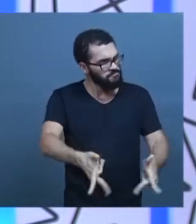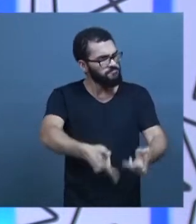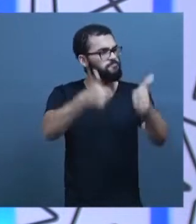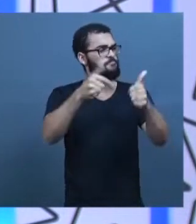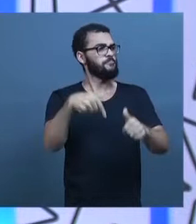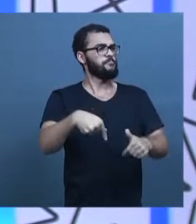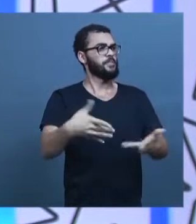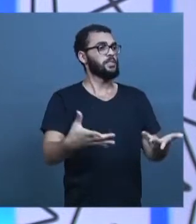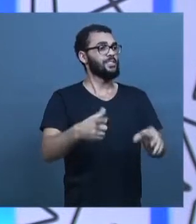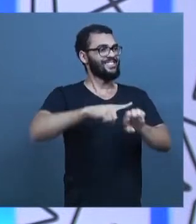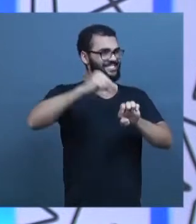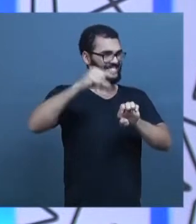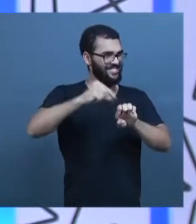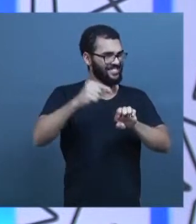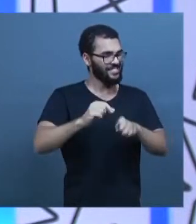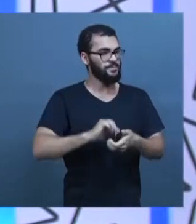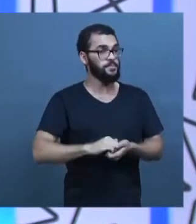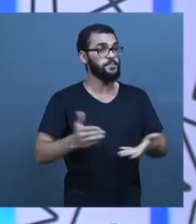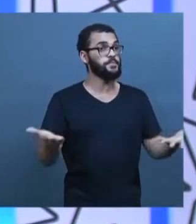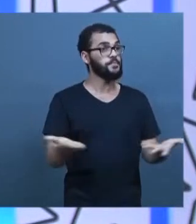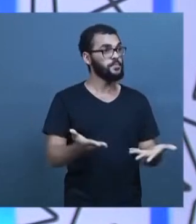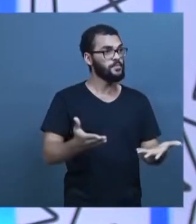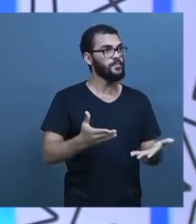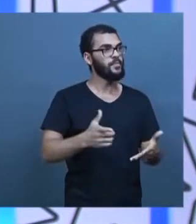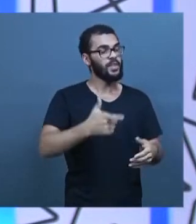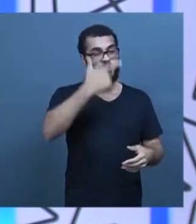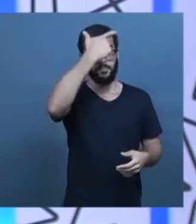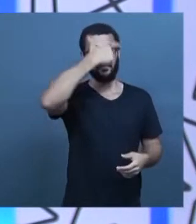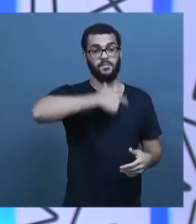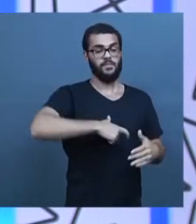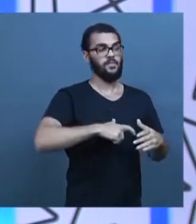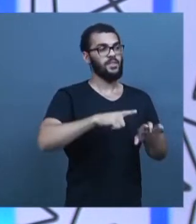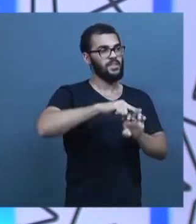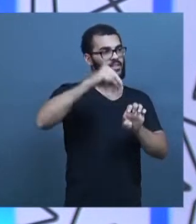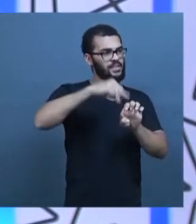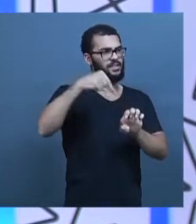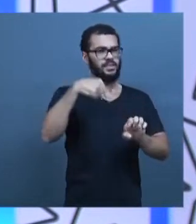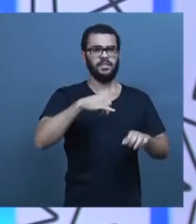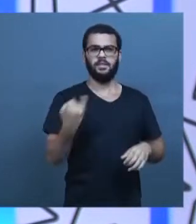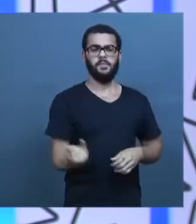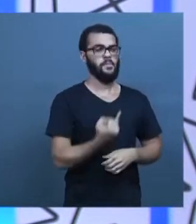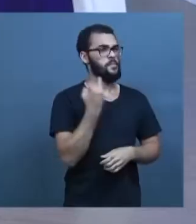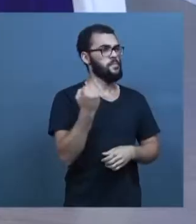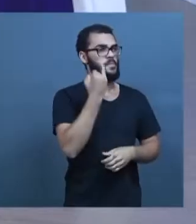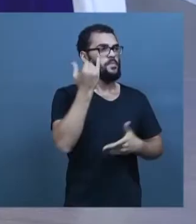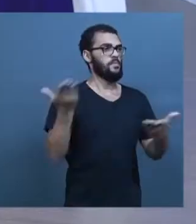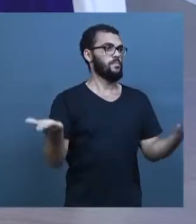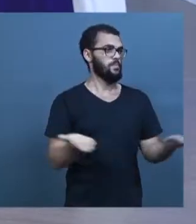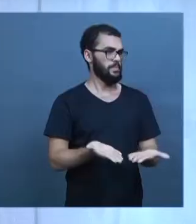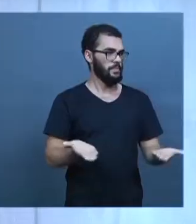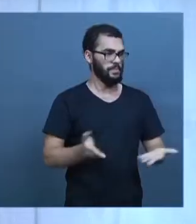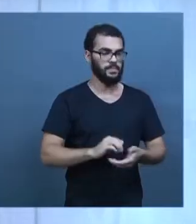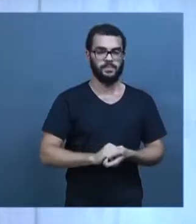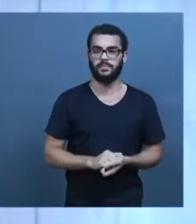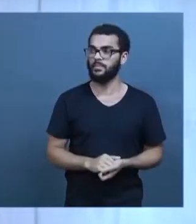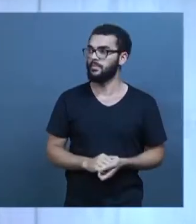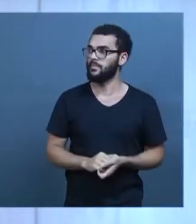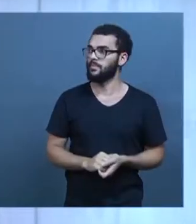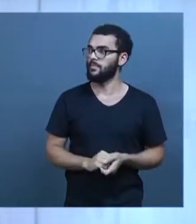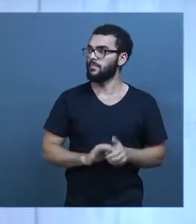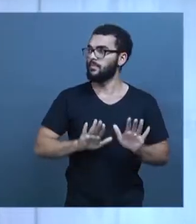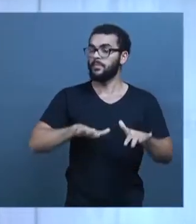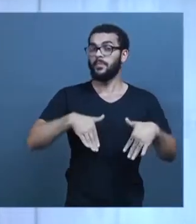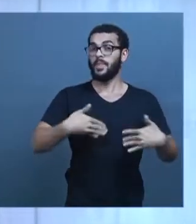empreender. Por isso que o empreendedorismo, o empresário empreendedor é fundamental nesta hora. Perfeito. Bom, e os cartões